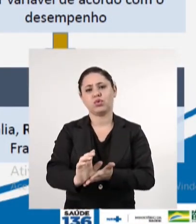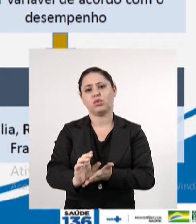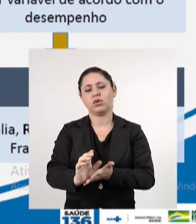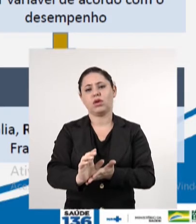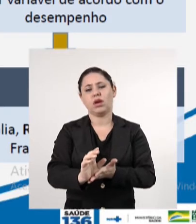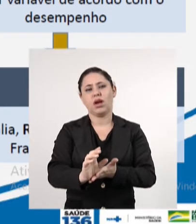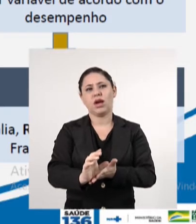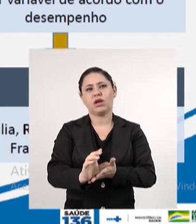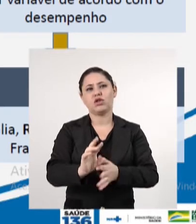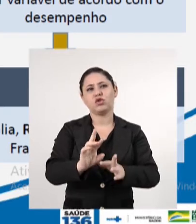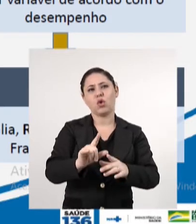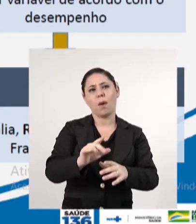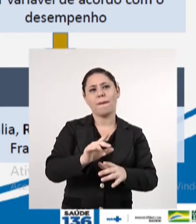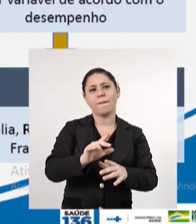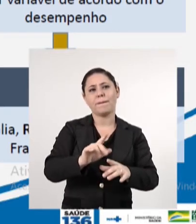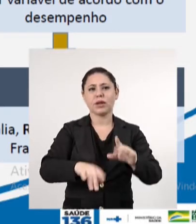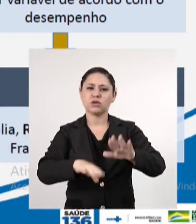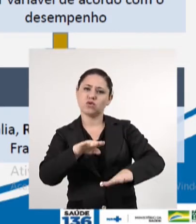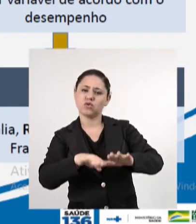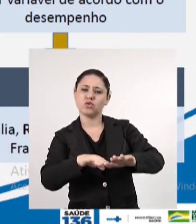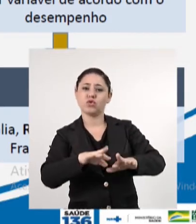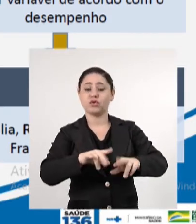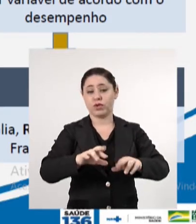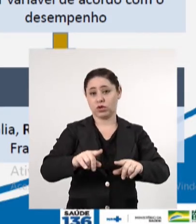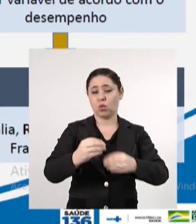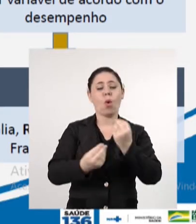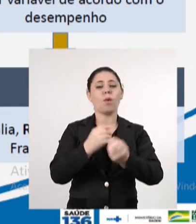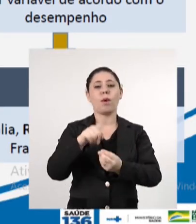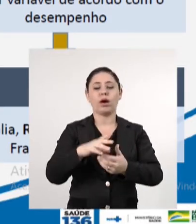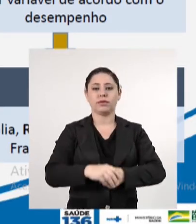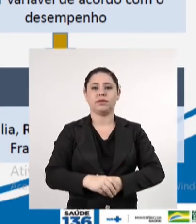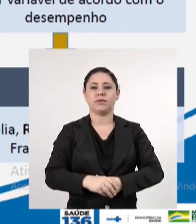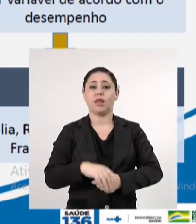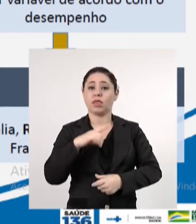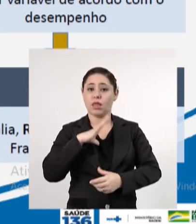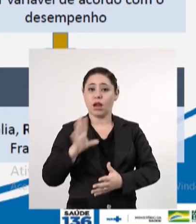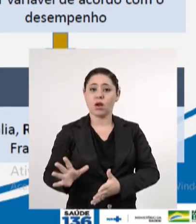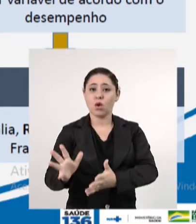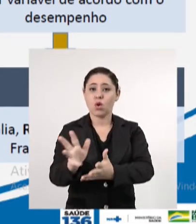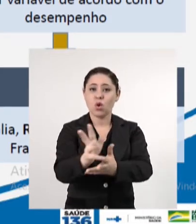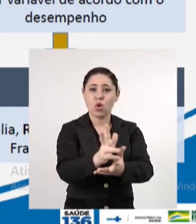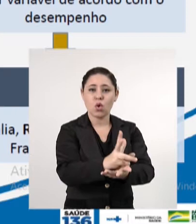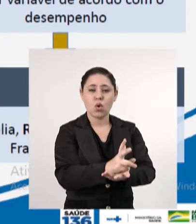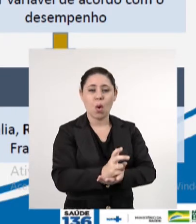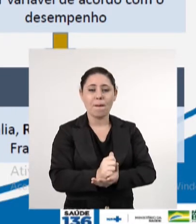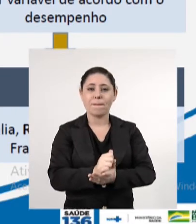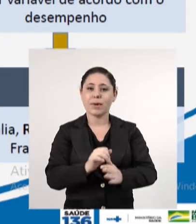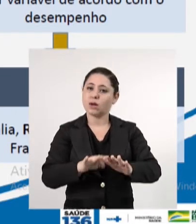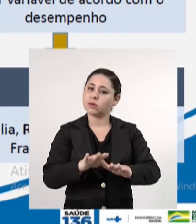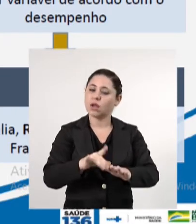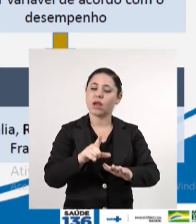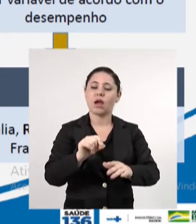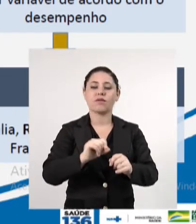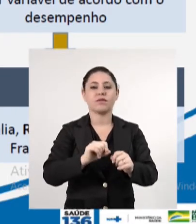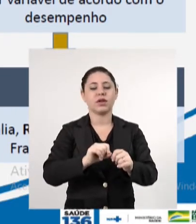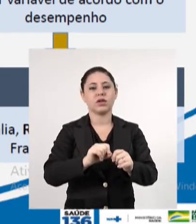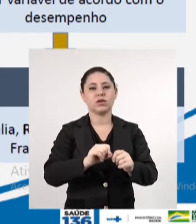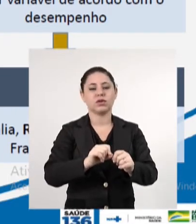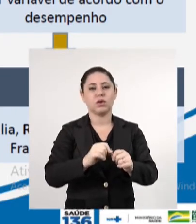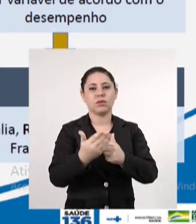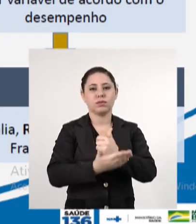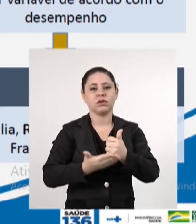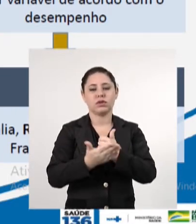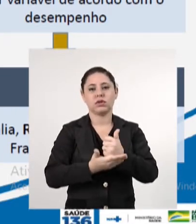financiamento misto. Quais são esses financiamentos mistos? Tem a captação ponderada, no qual é feito